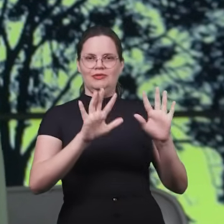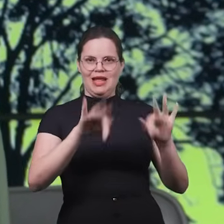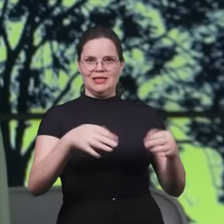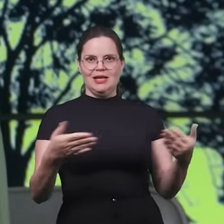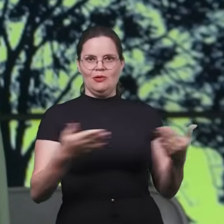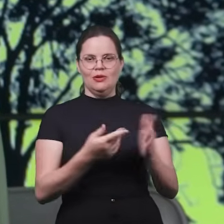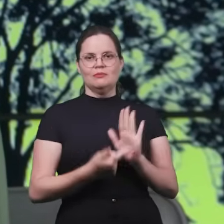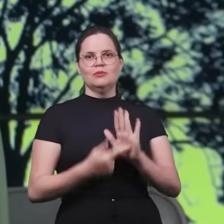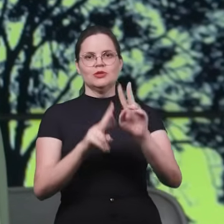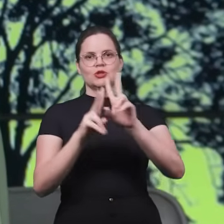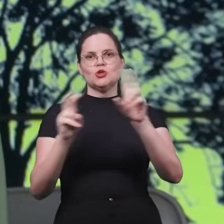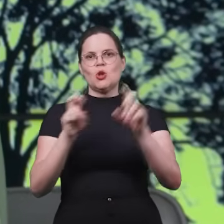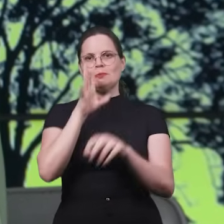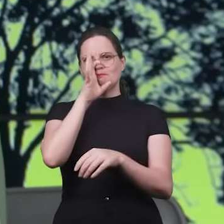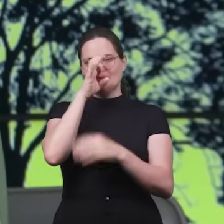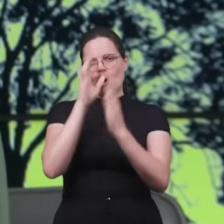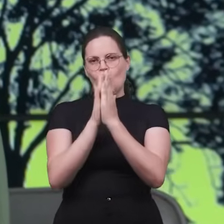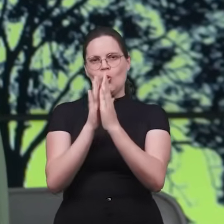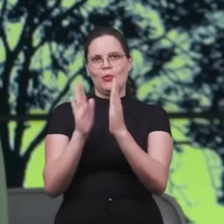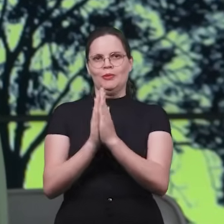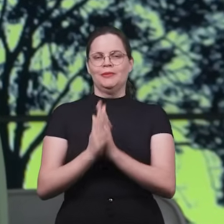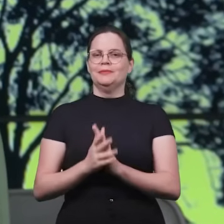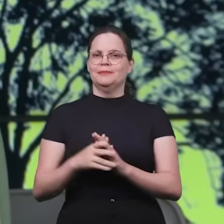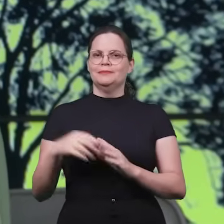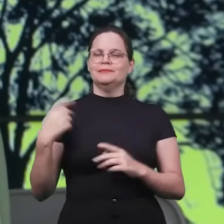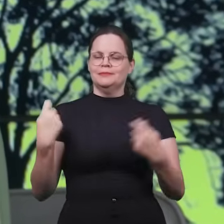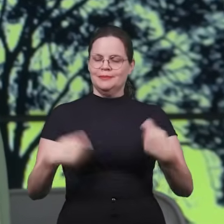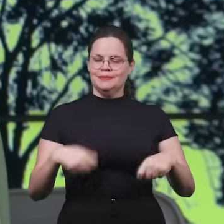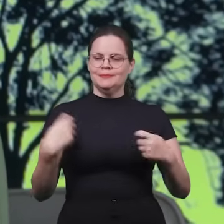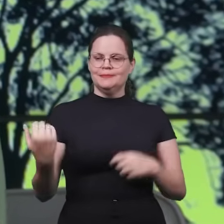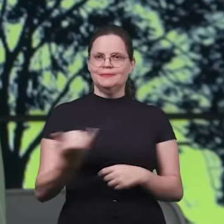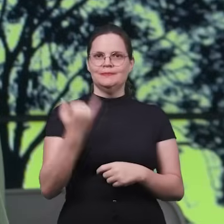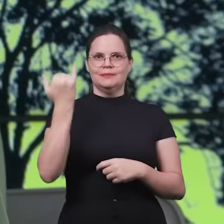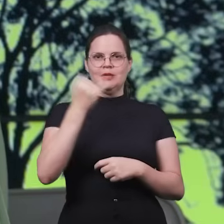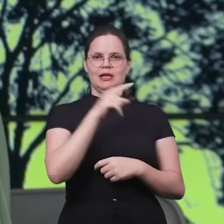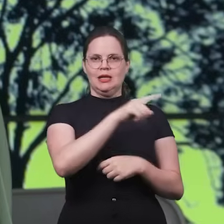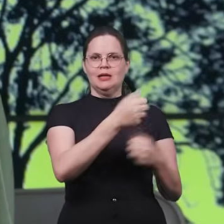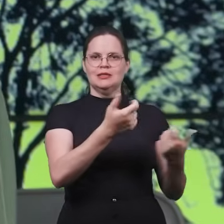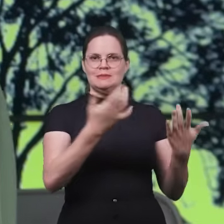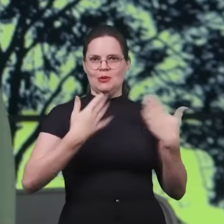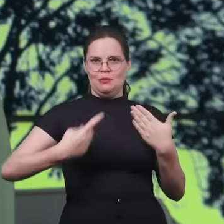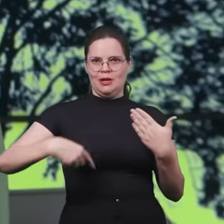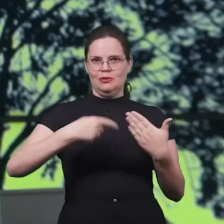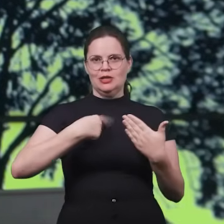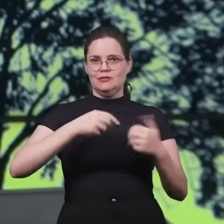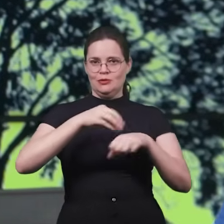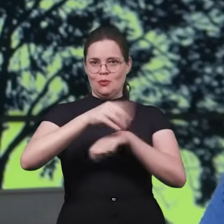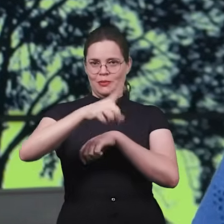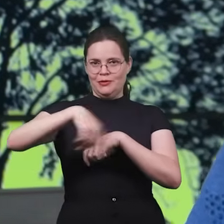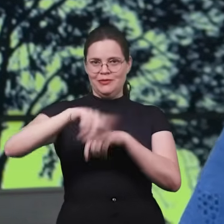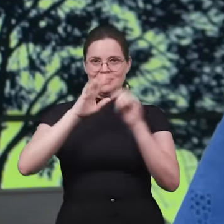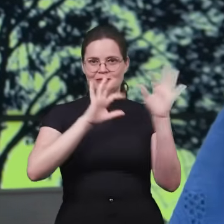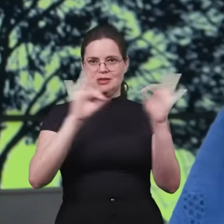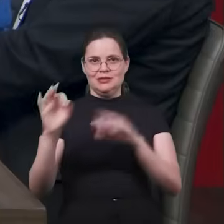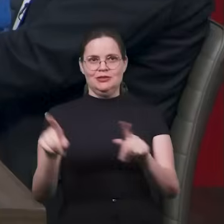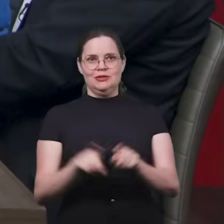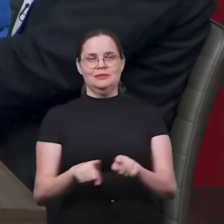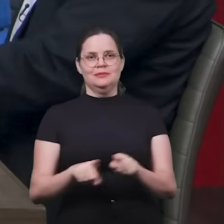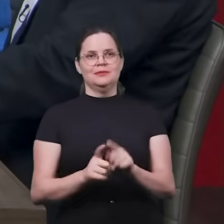persistência da oração. É uma palavra tão gloriosa que ela nos trouxe e que nós vamos compartilhar com você que nos